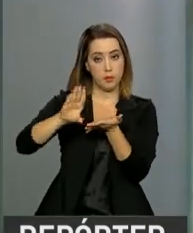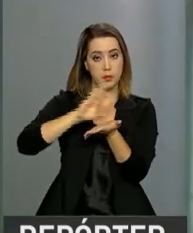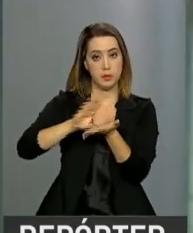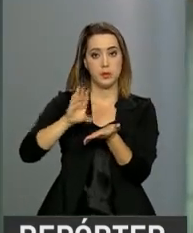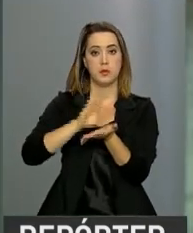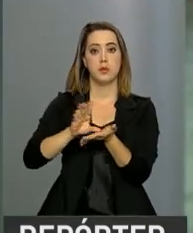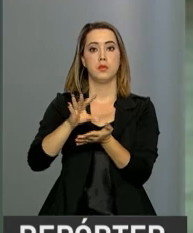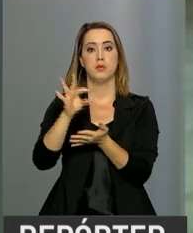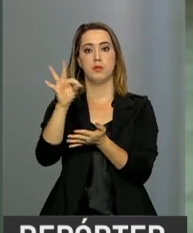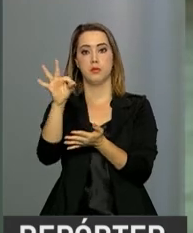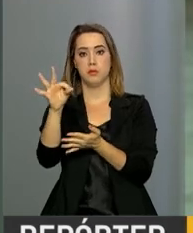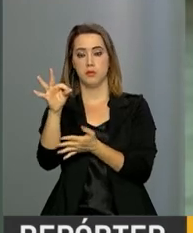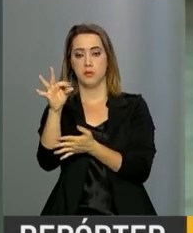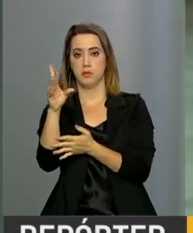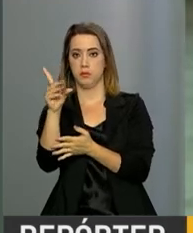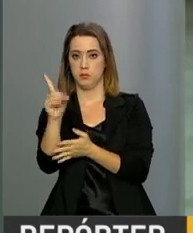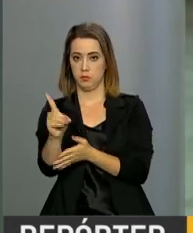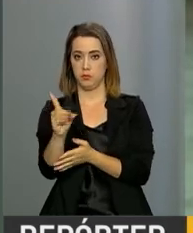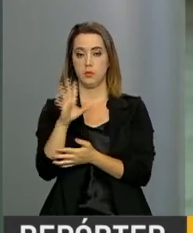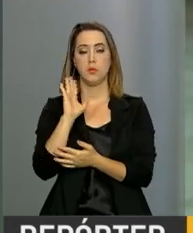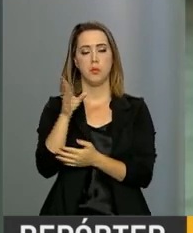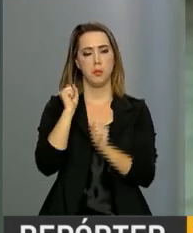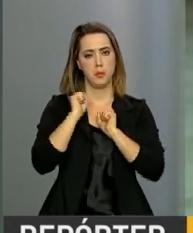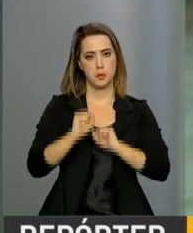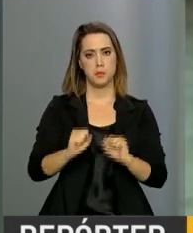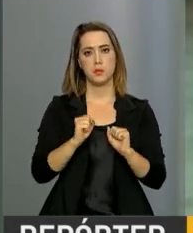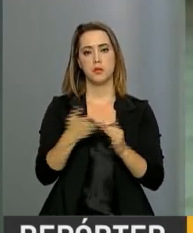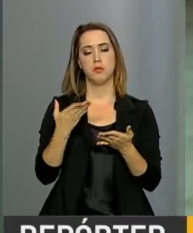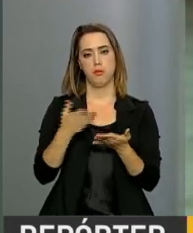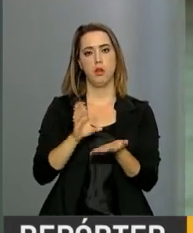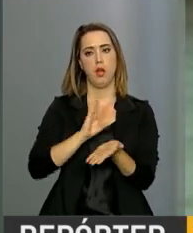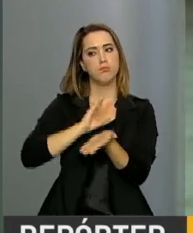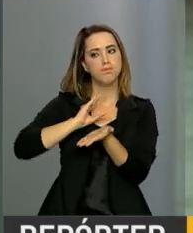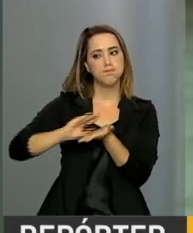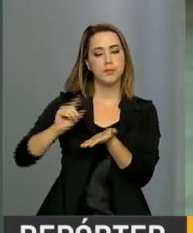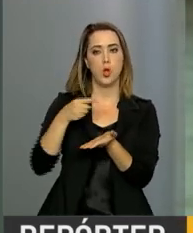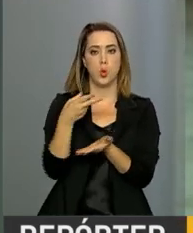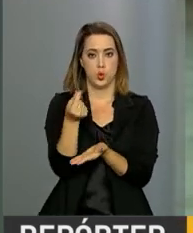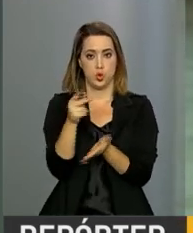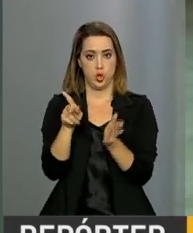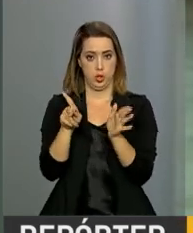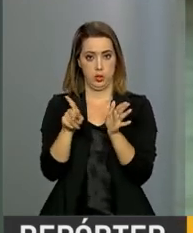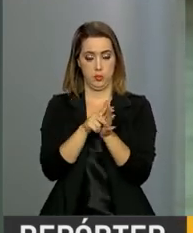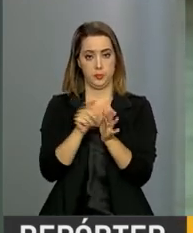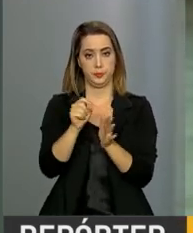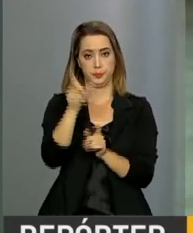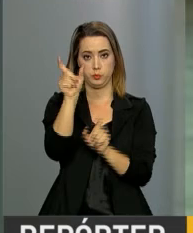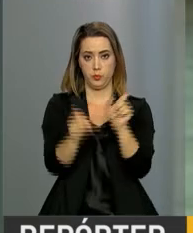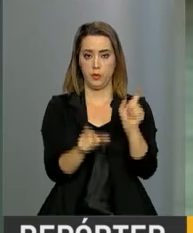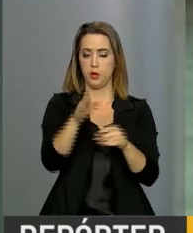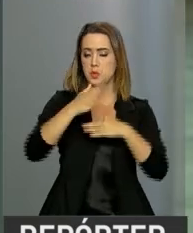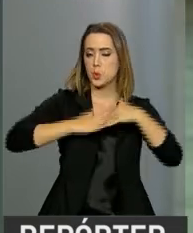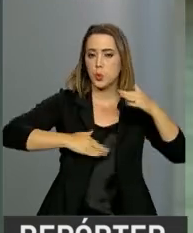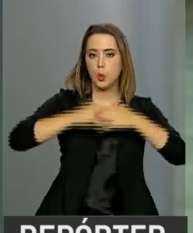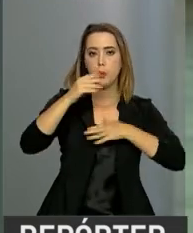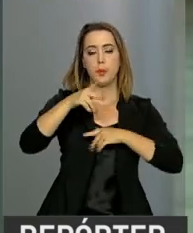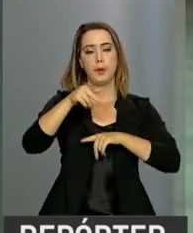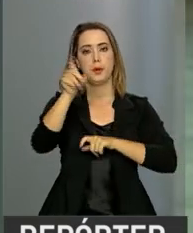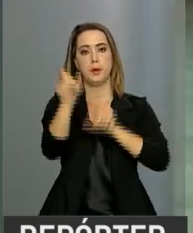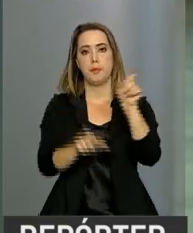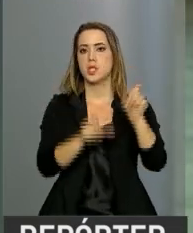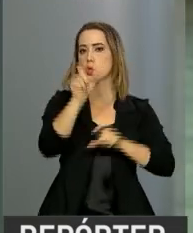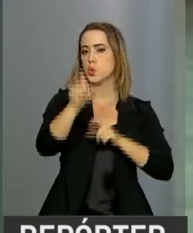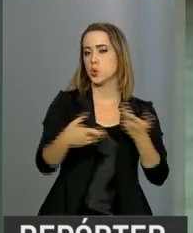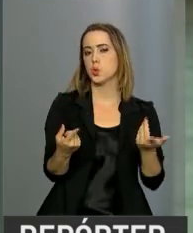das possibilidades de investimento que existem no mercado. Como que ele funciona? As pessoas, qualquer pessoa física,